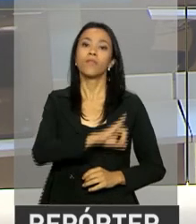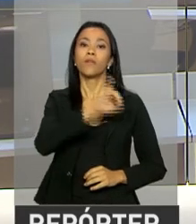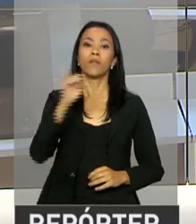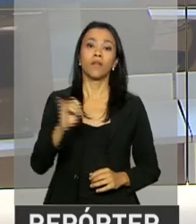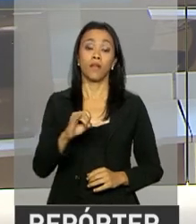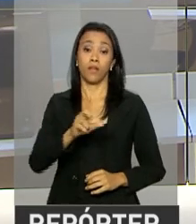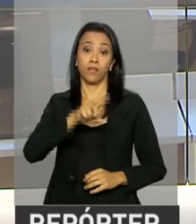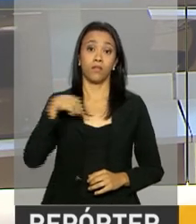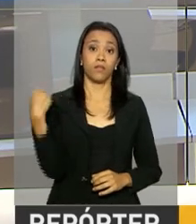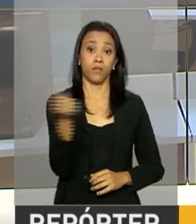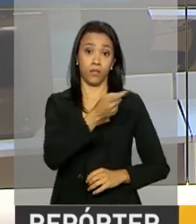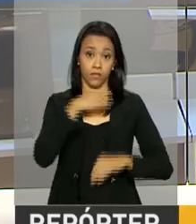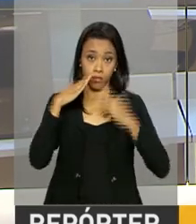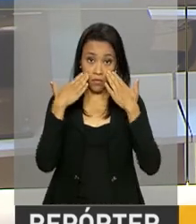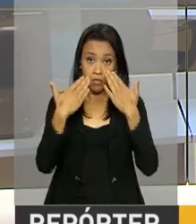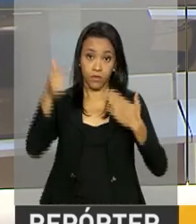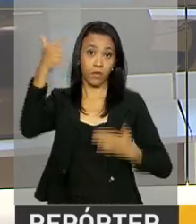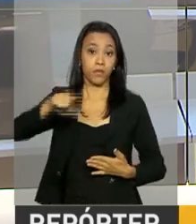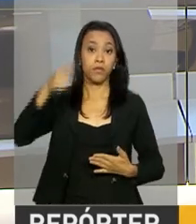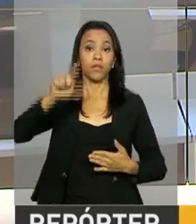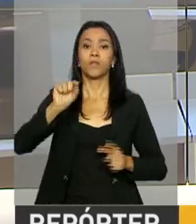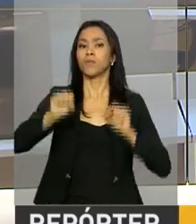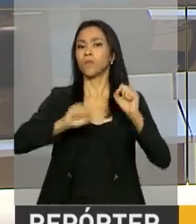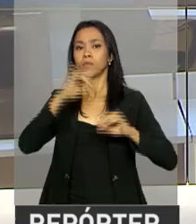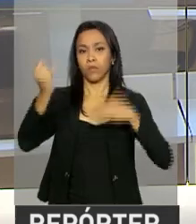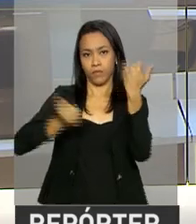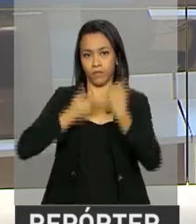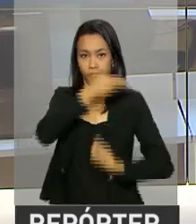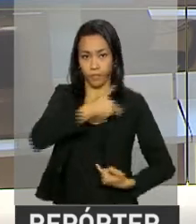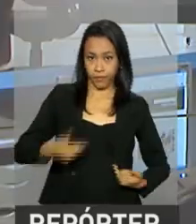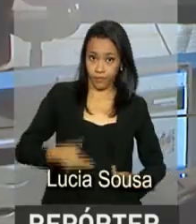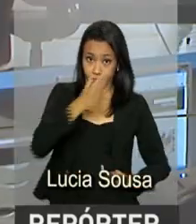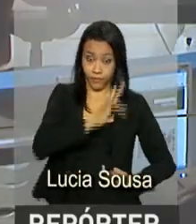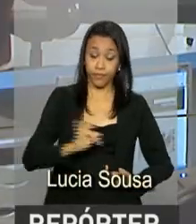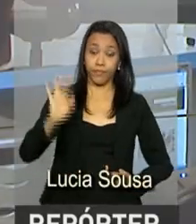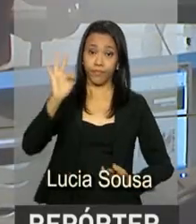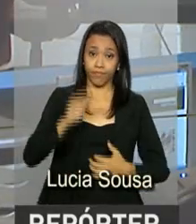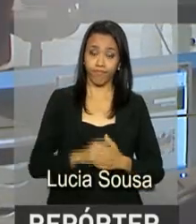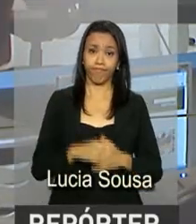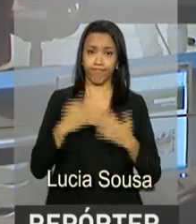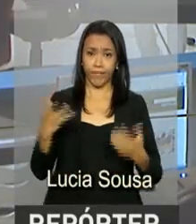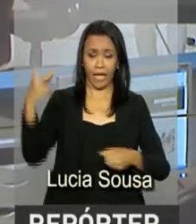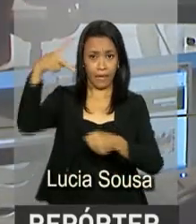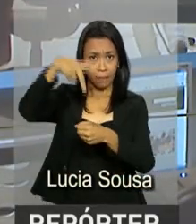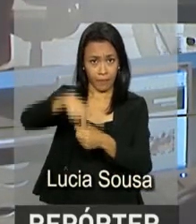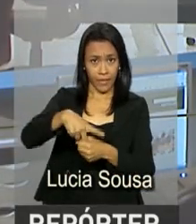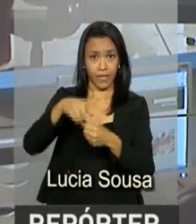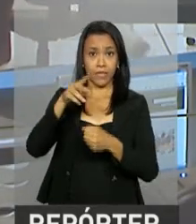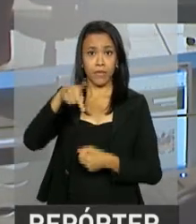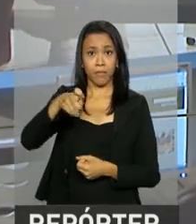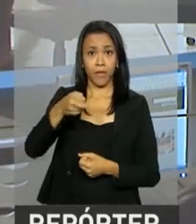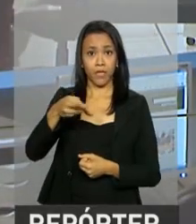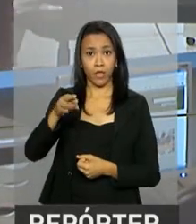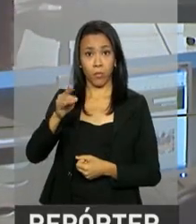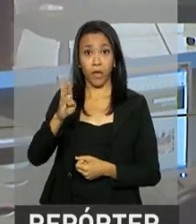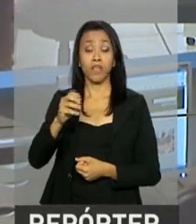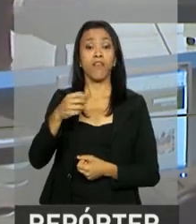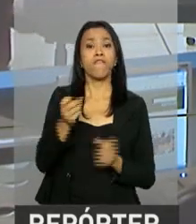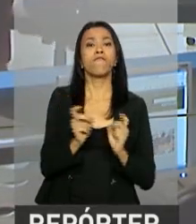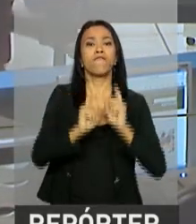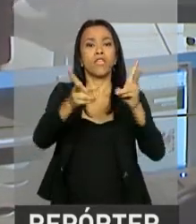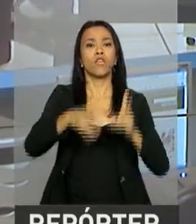Olá, o repórter NBR está de volta com as notícias do governo federal. A Petrobras vendeu 90% das ações